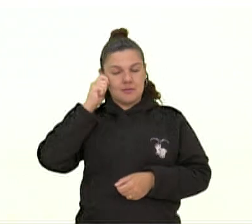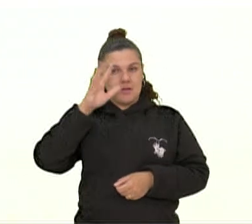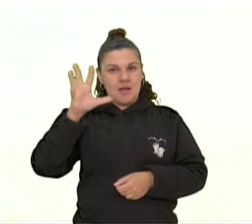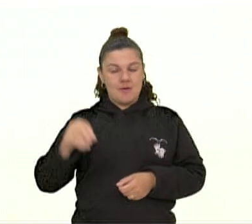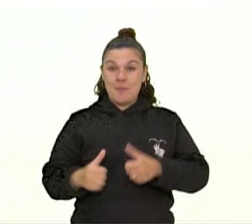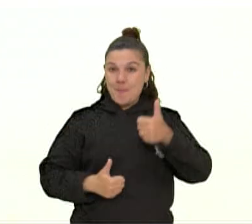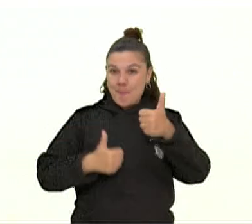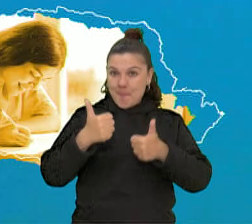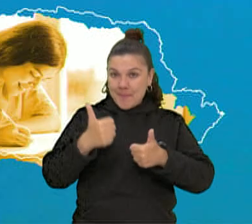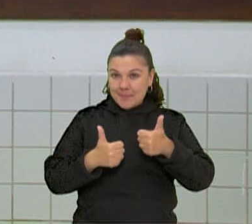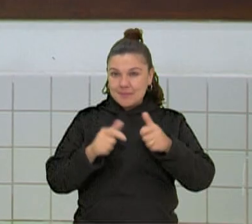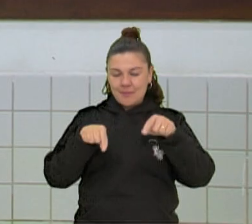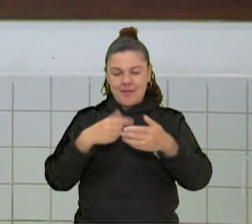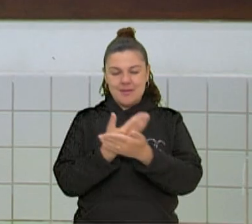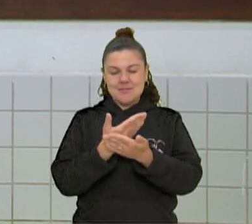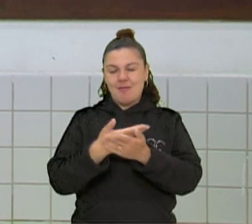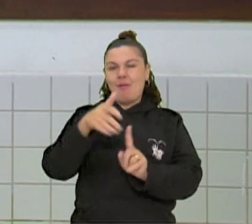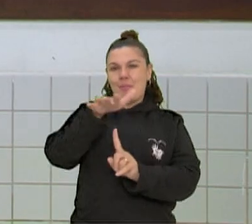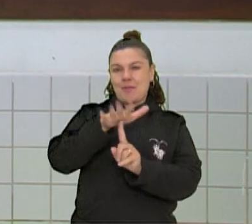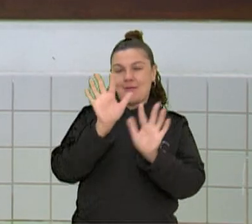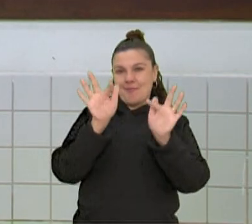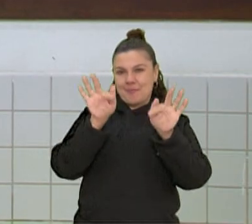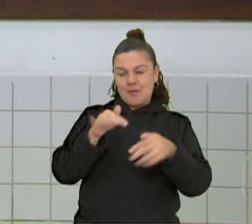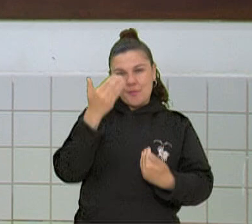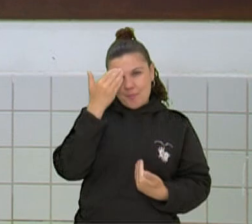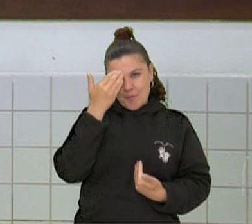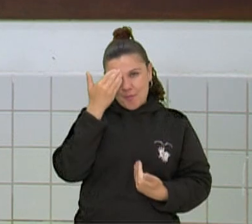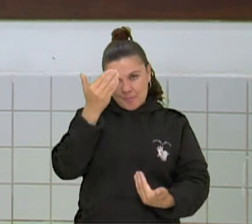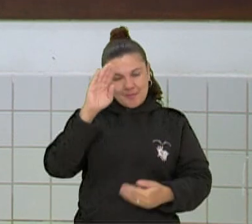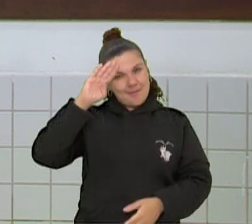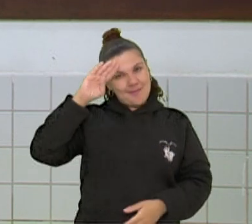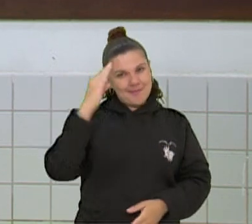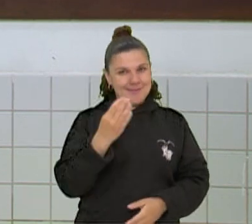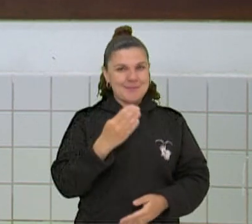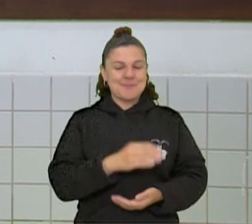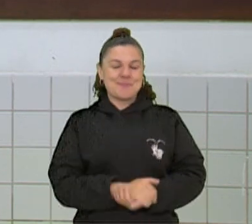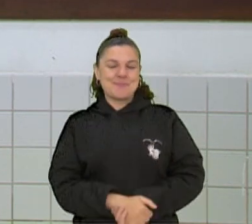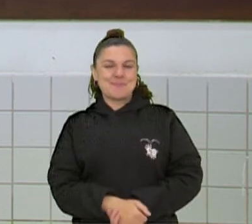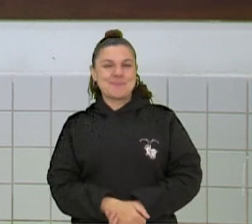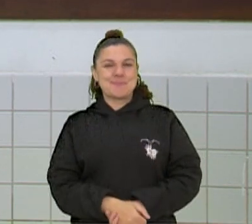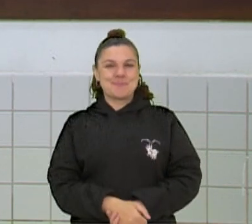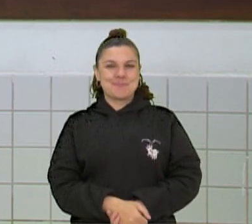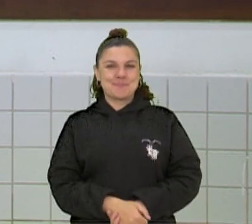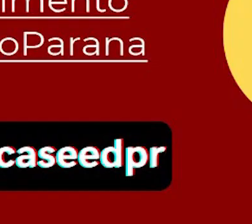Beleza, meu povo? Essa foi mais uma Aula Paraná. Muito obrigado e até a próxima.